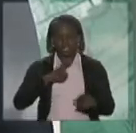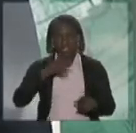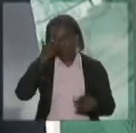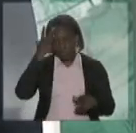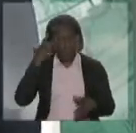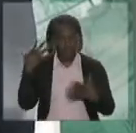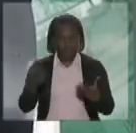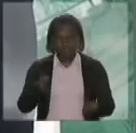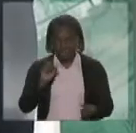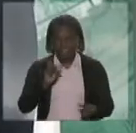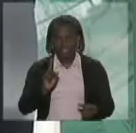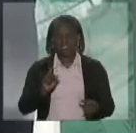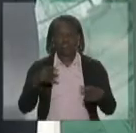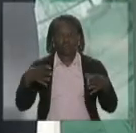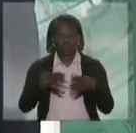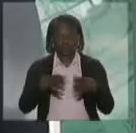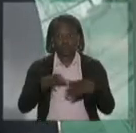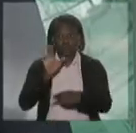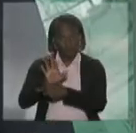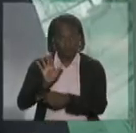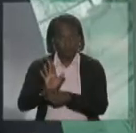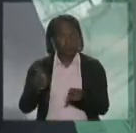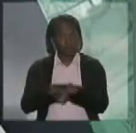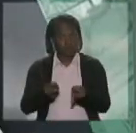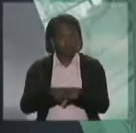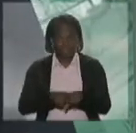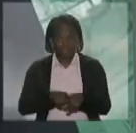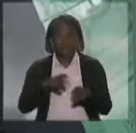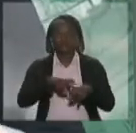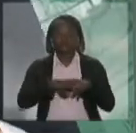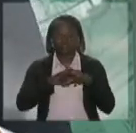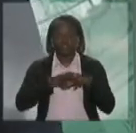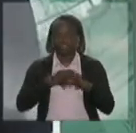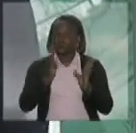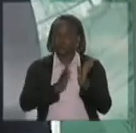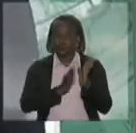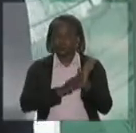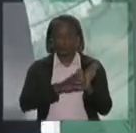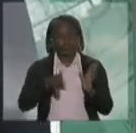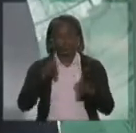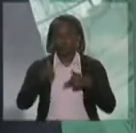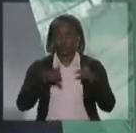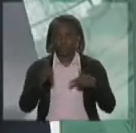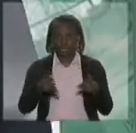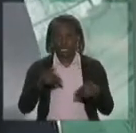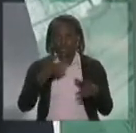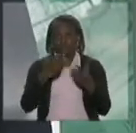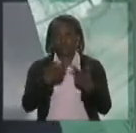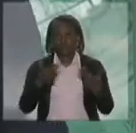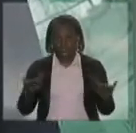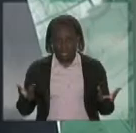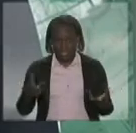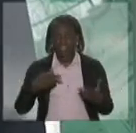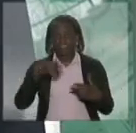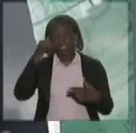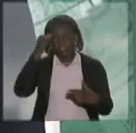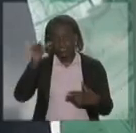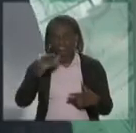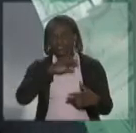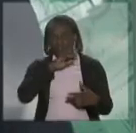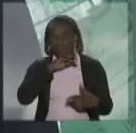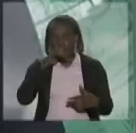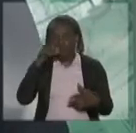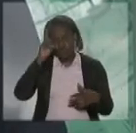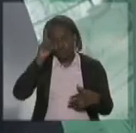até na base governista o motivo as propostas não são nada populares e várias delas comprometem o dia-a-dia